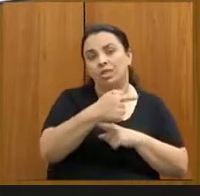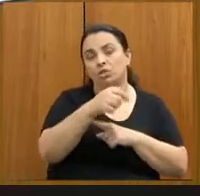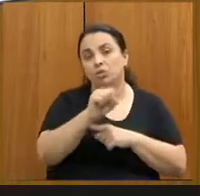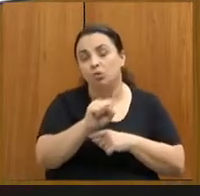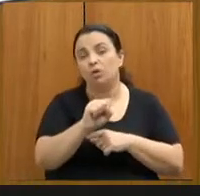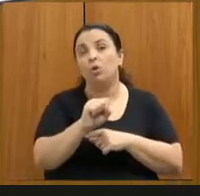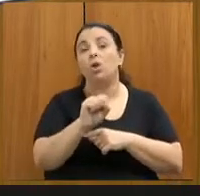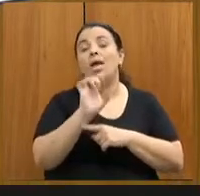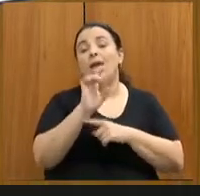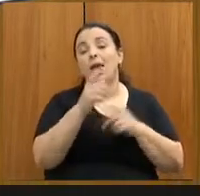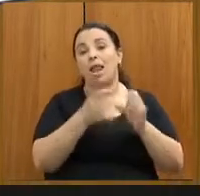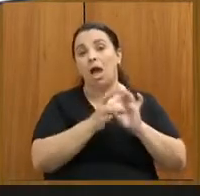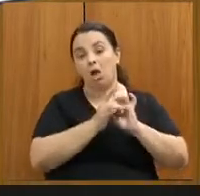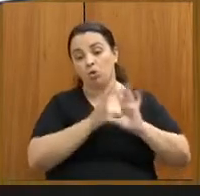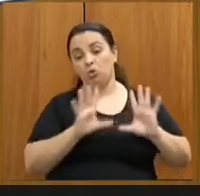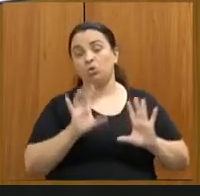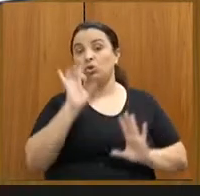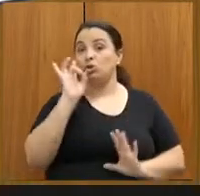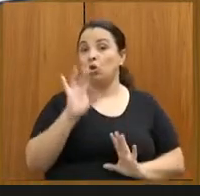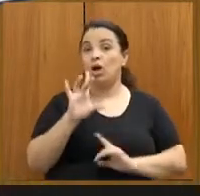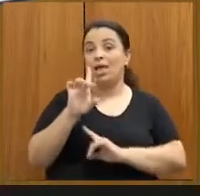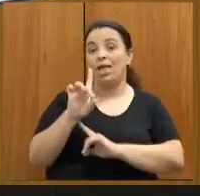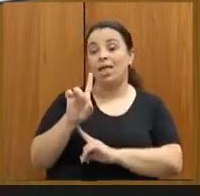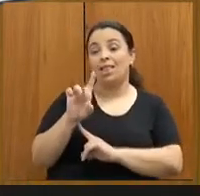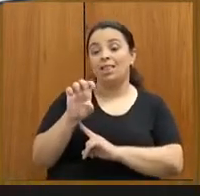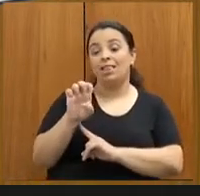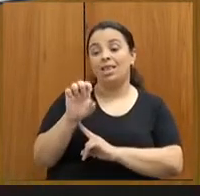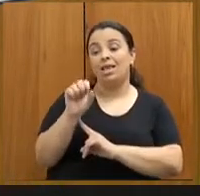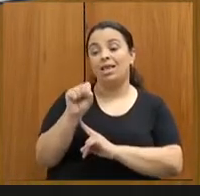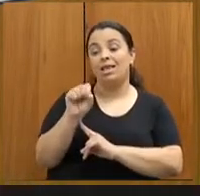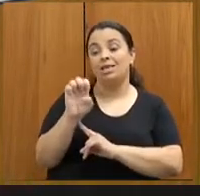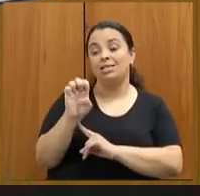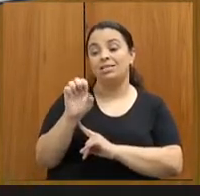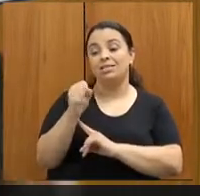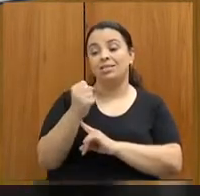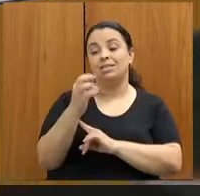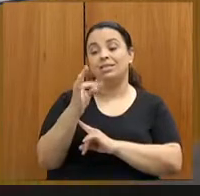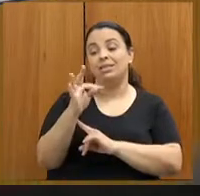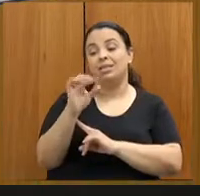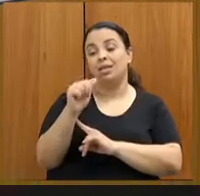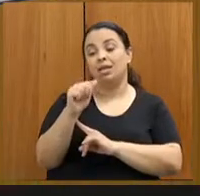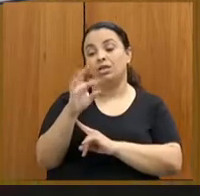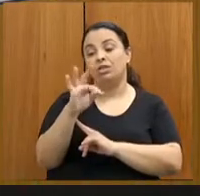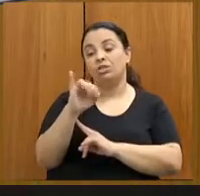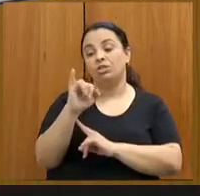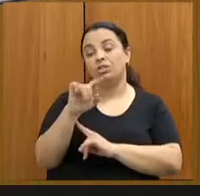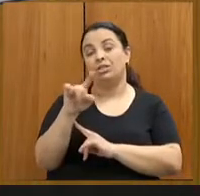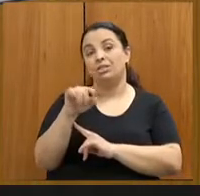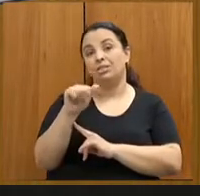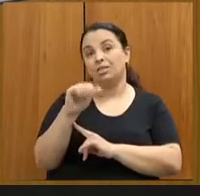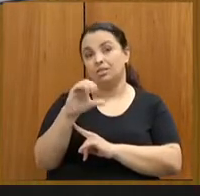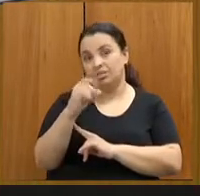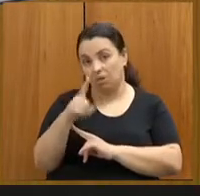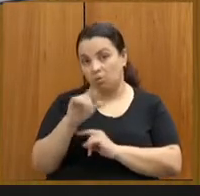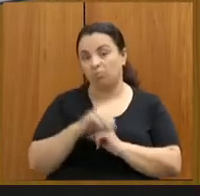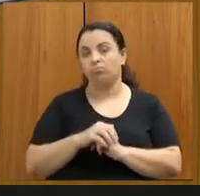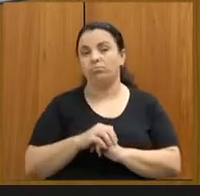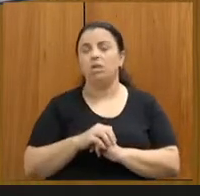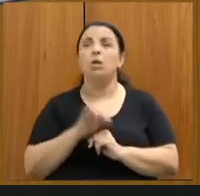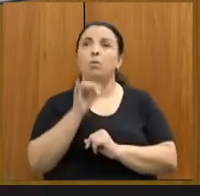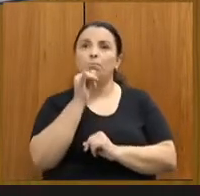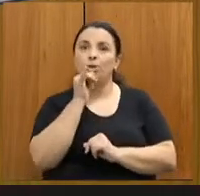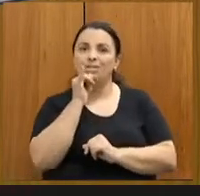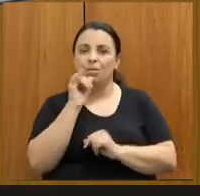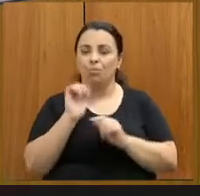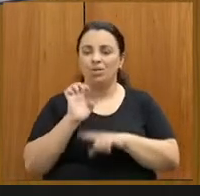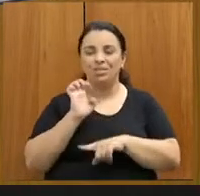desestatização né então é primeiro o estado não pensa em fazer qualquer movimento na Cemig neste momento